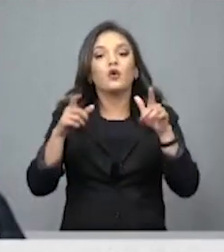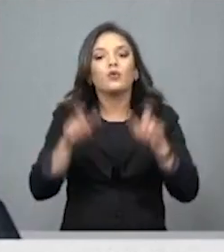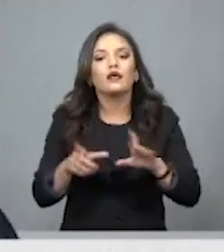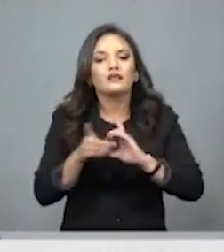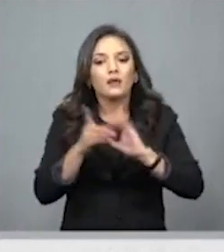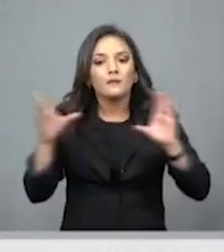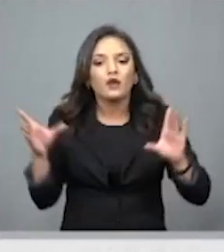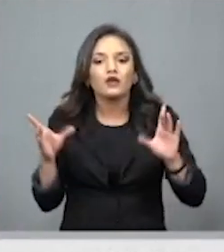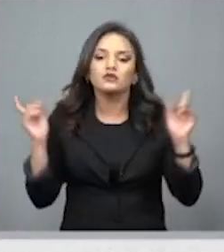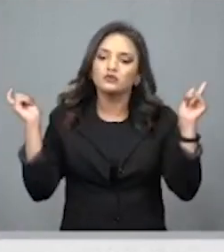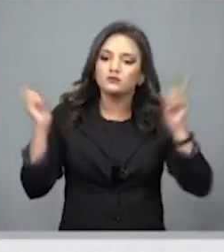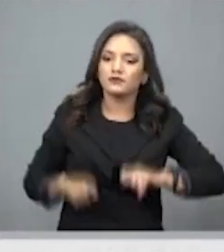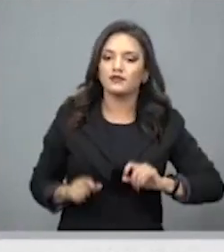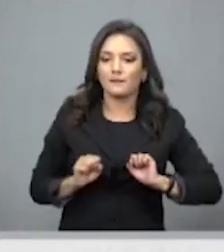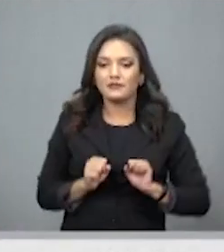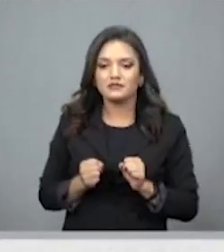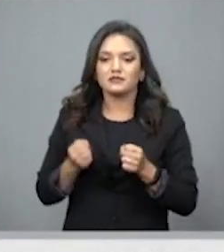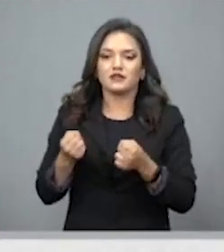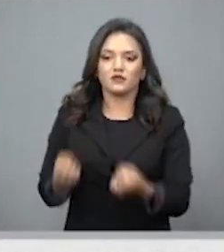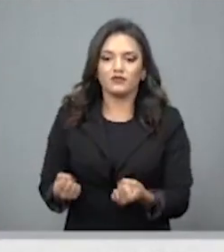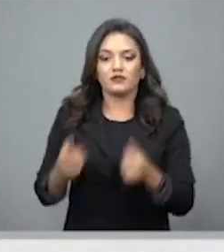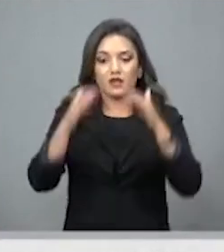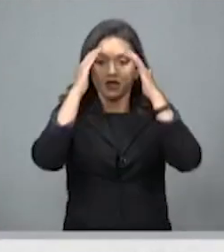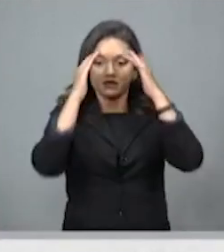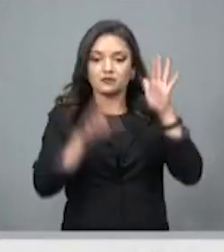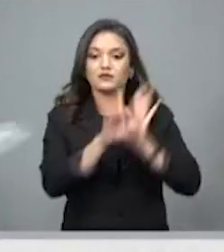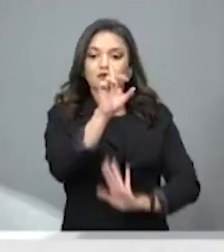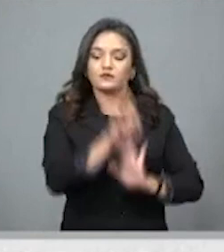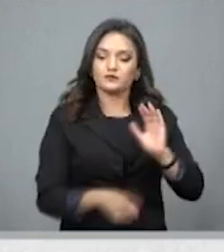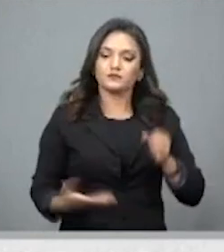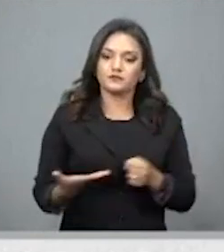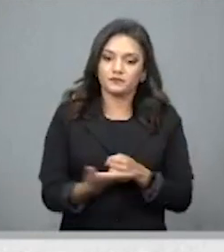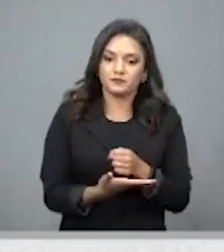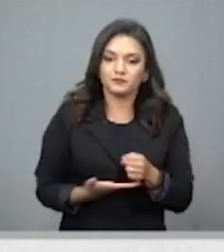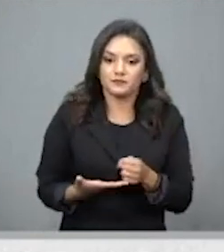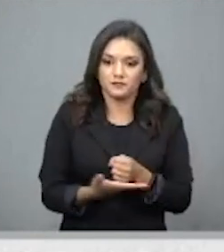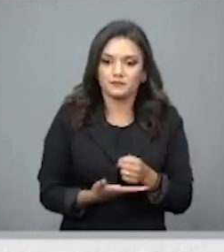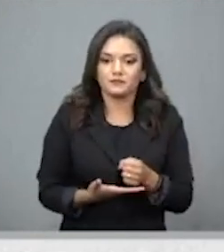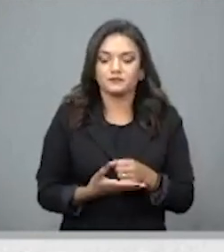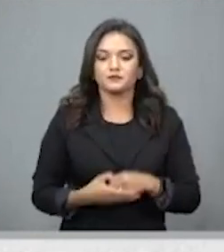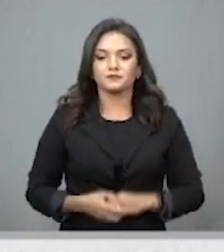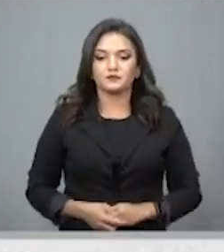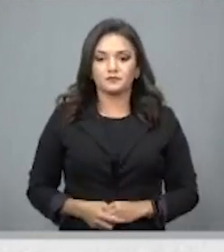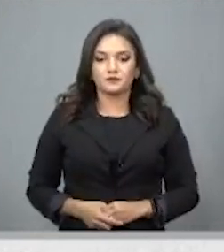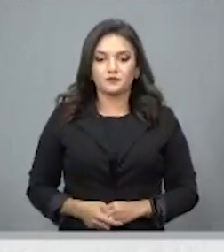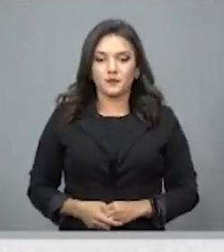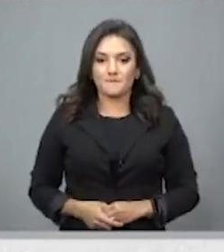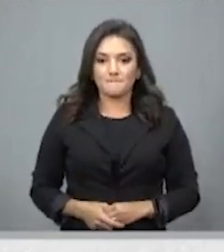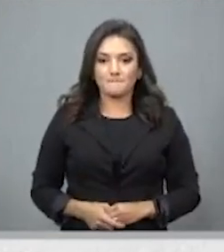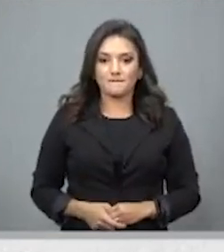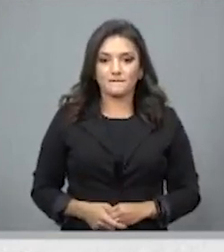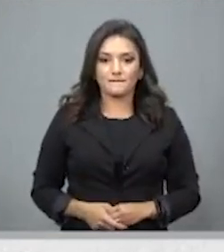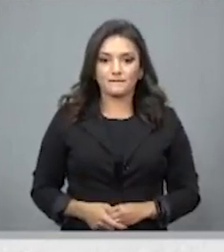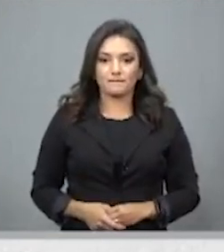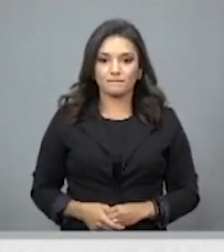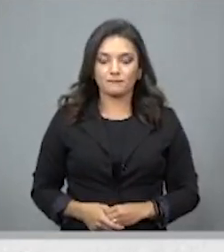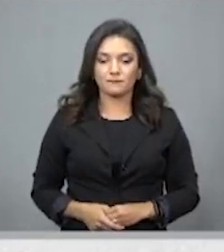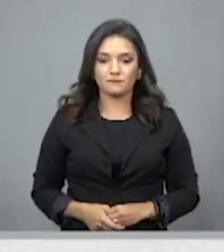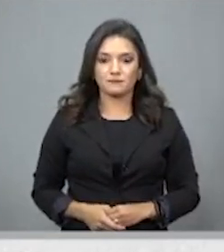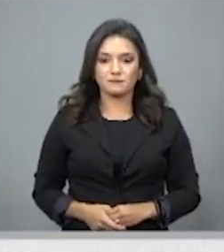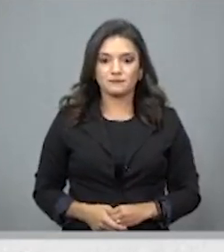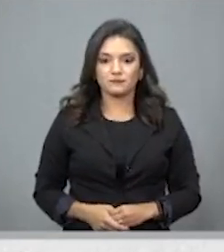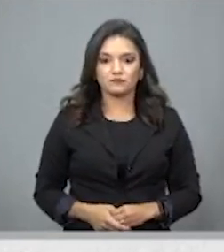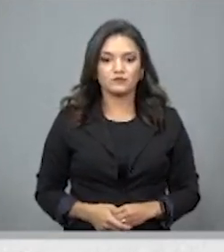com horizontalidade dos direitos fundamentais de uma maneira geral como todo o comportamento